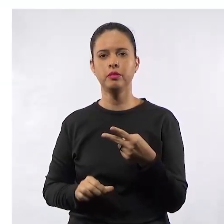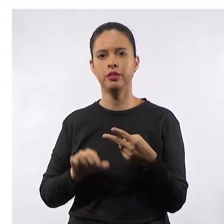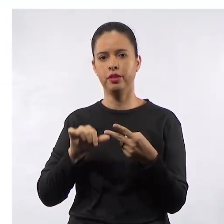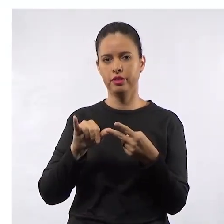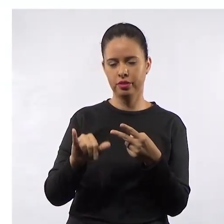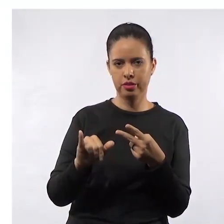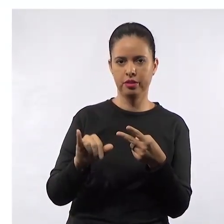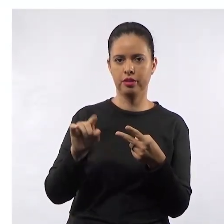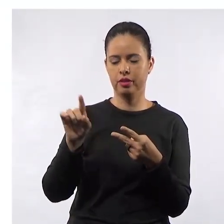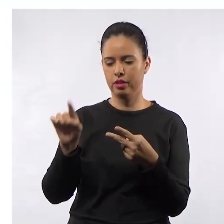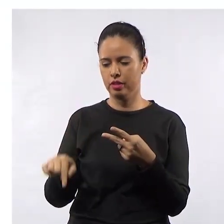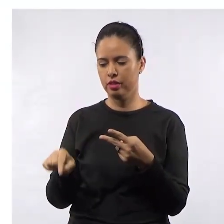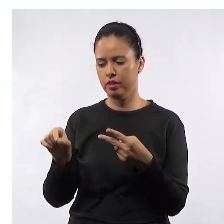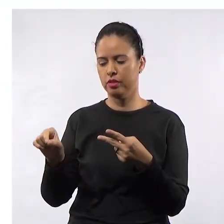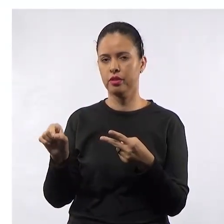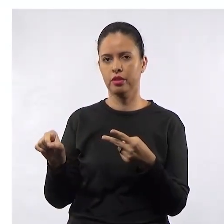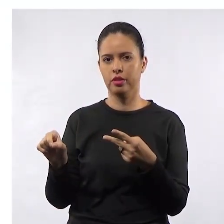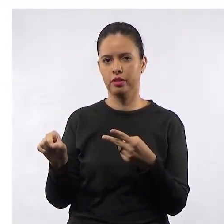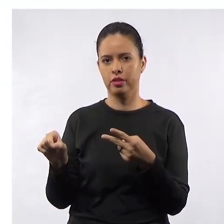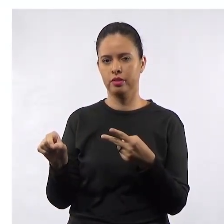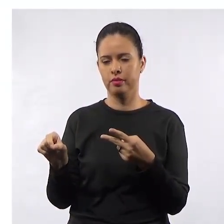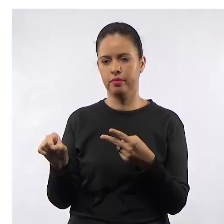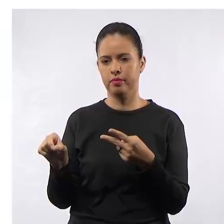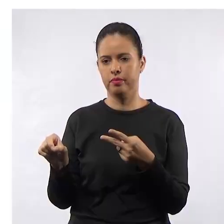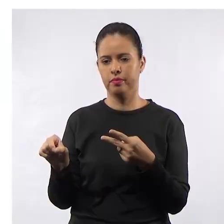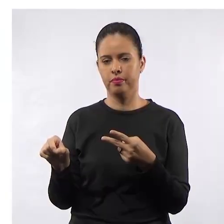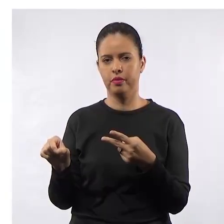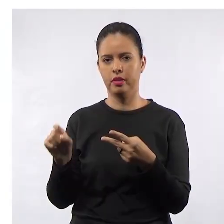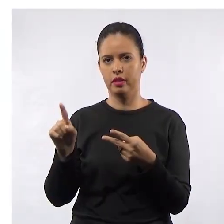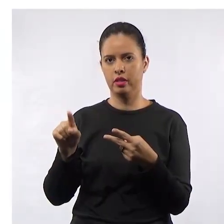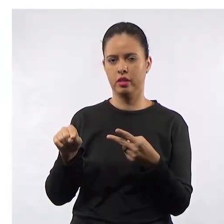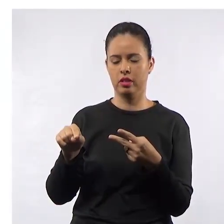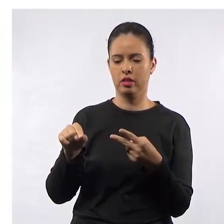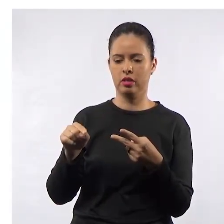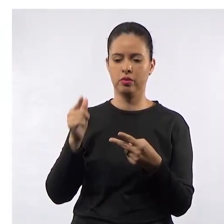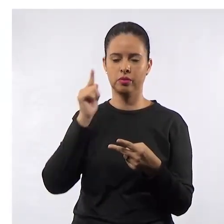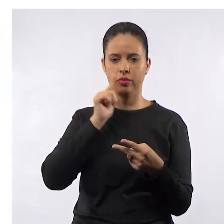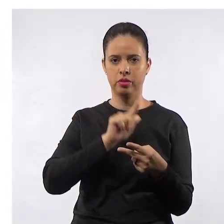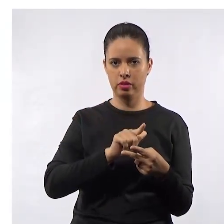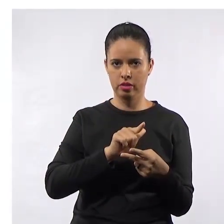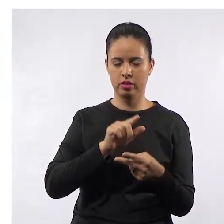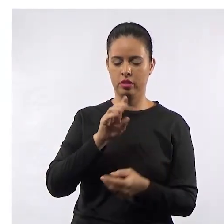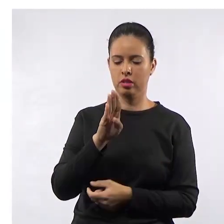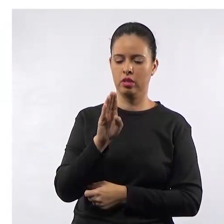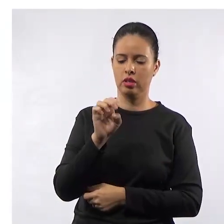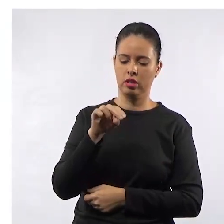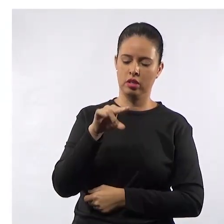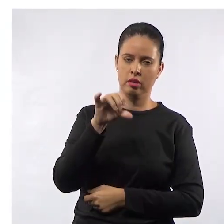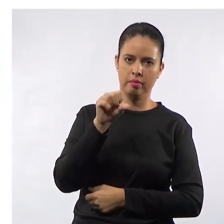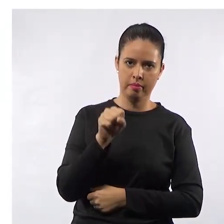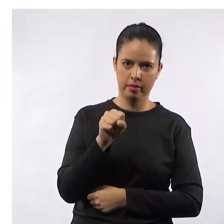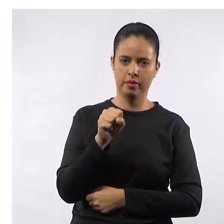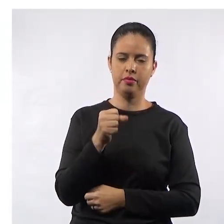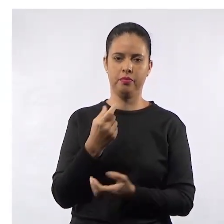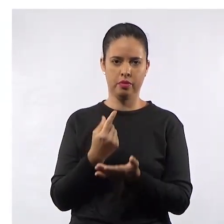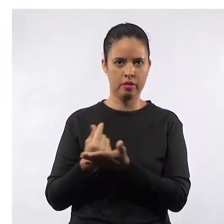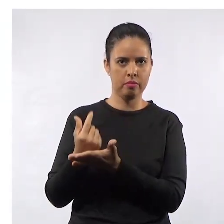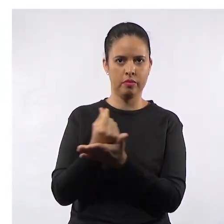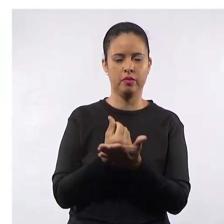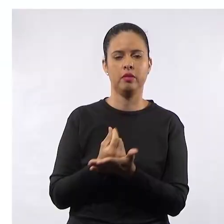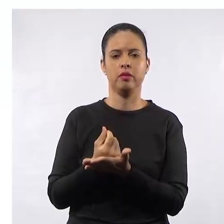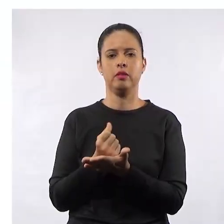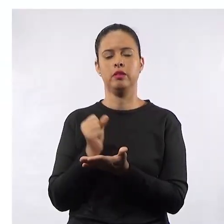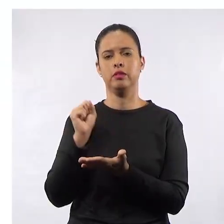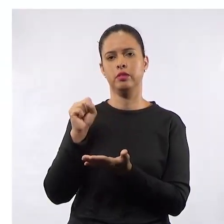se o consumidor fornecedor, na hipótese concreta, adquiriu o bem em capital ou